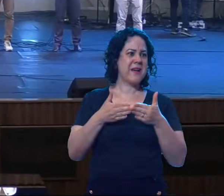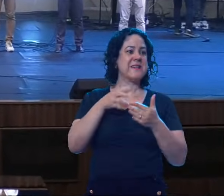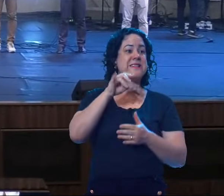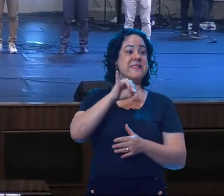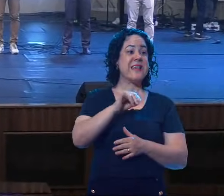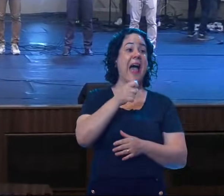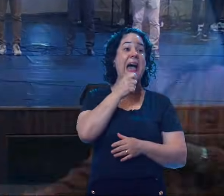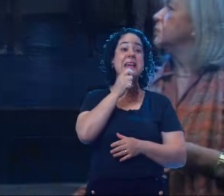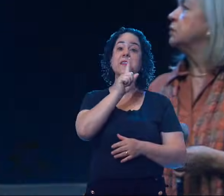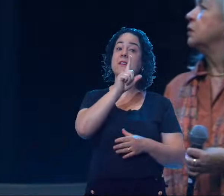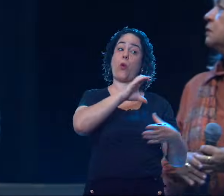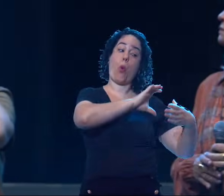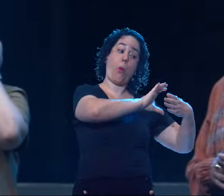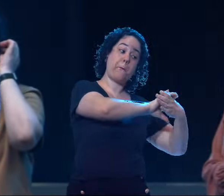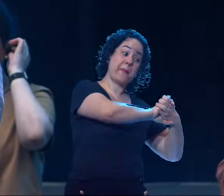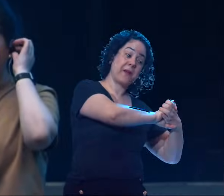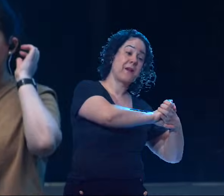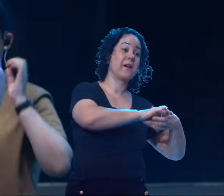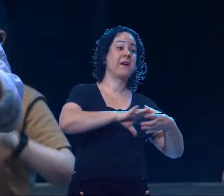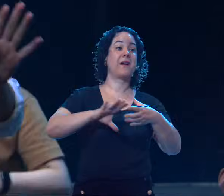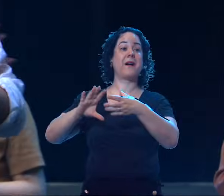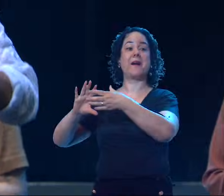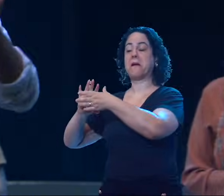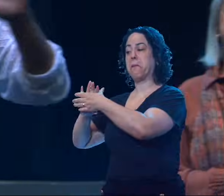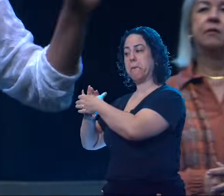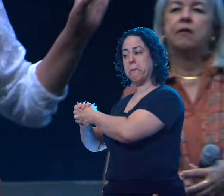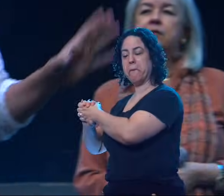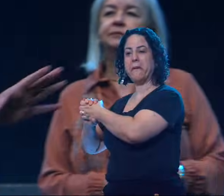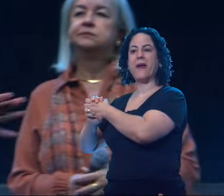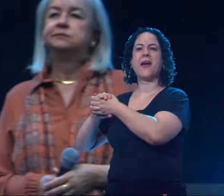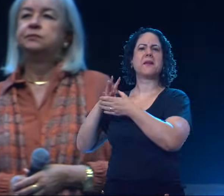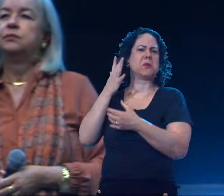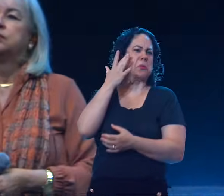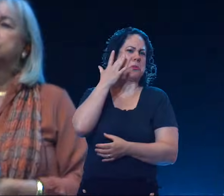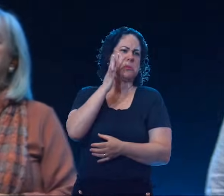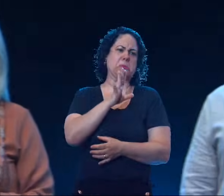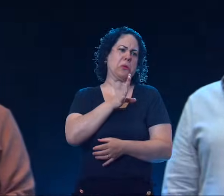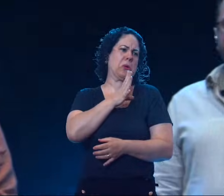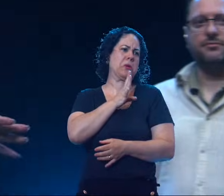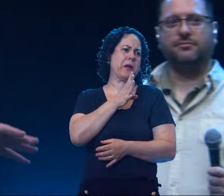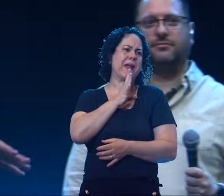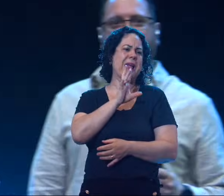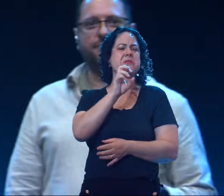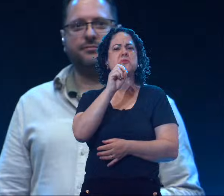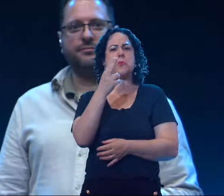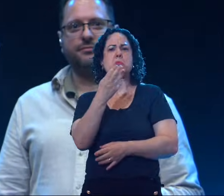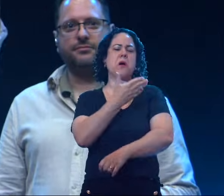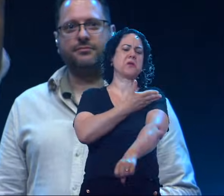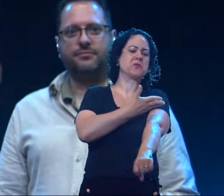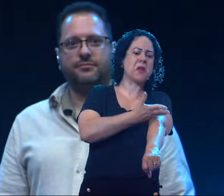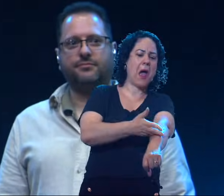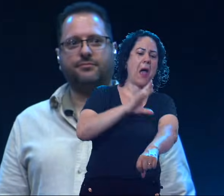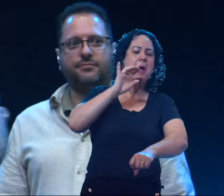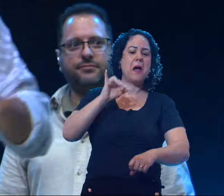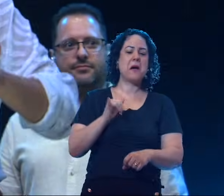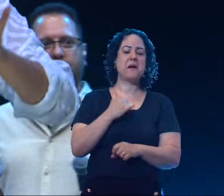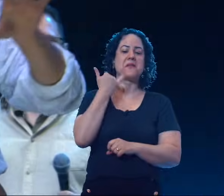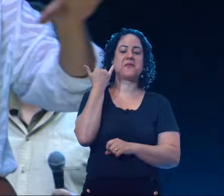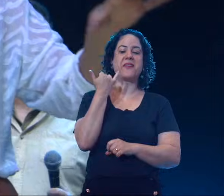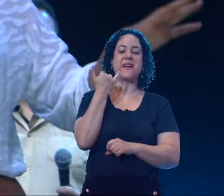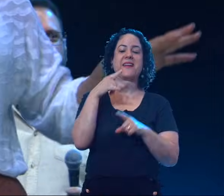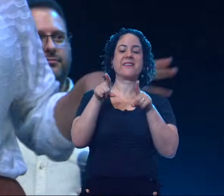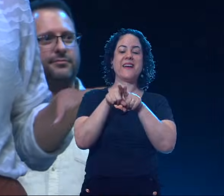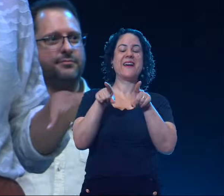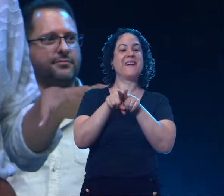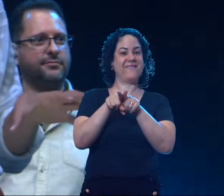ainda não cumprimentou quem está ao seu redor, não sei quem já conhece, quem você está acostumado, aproveita para sair